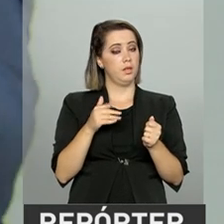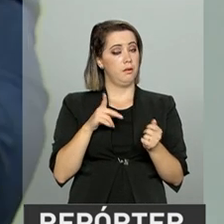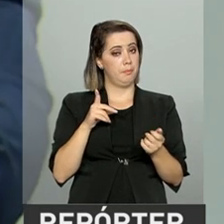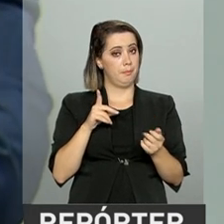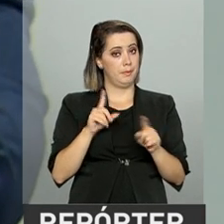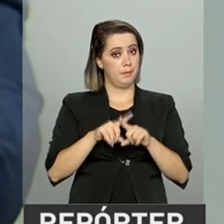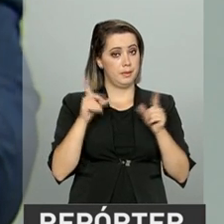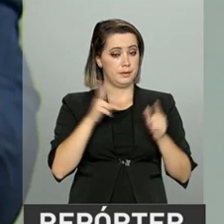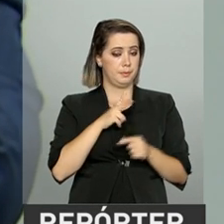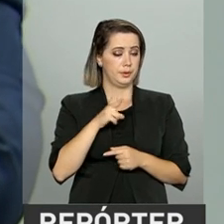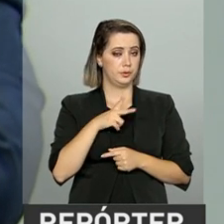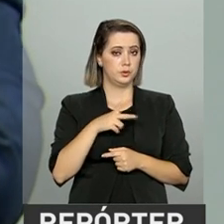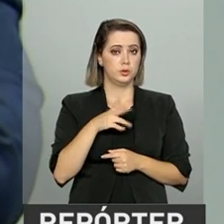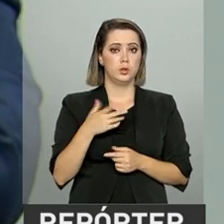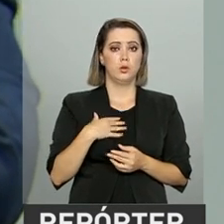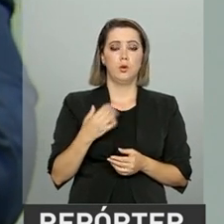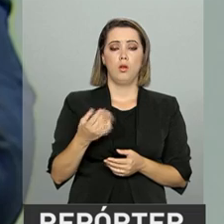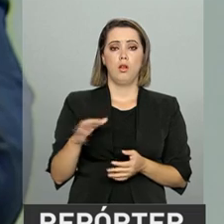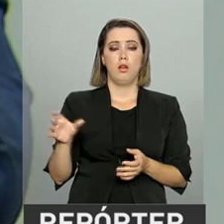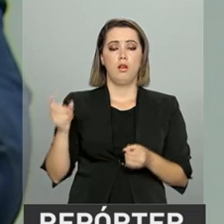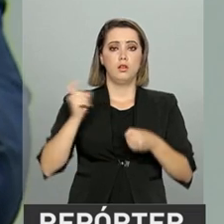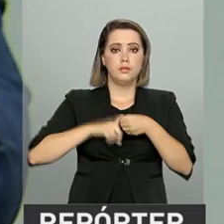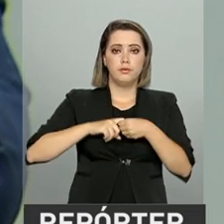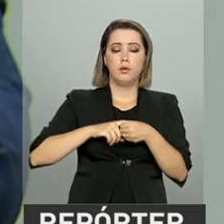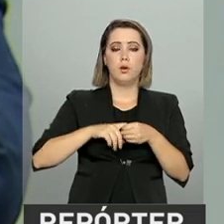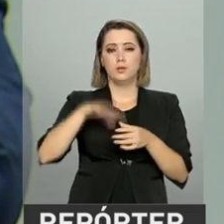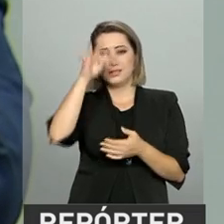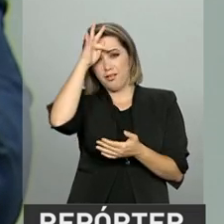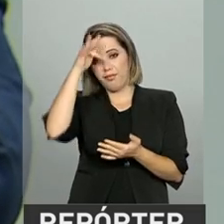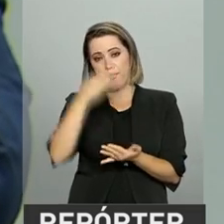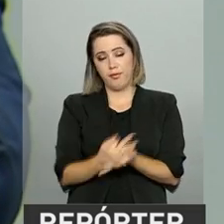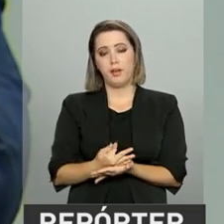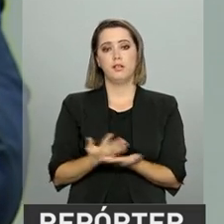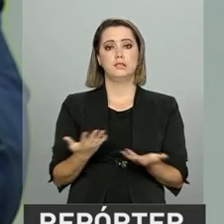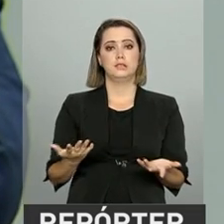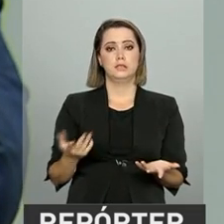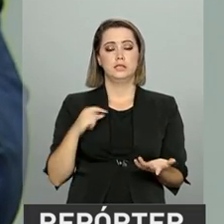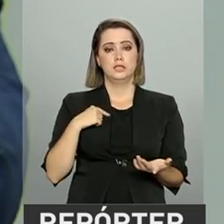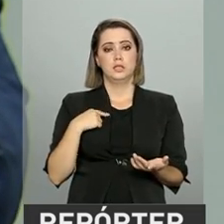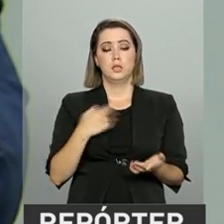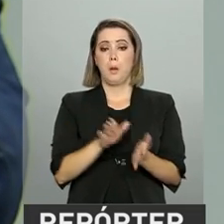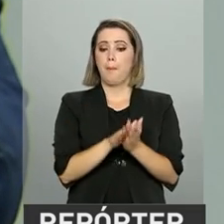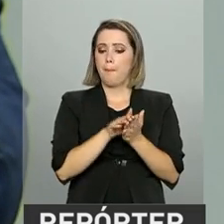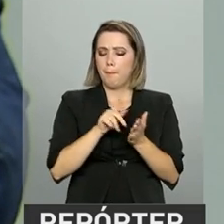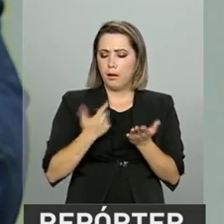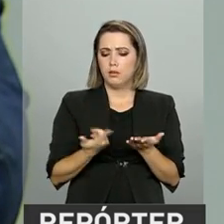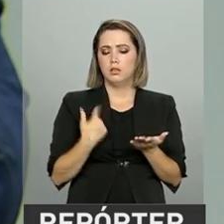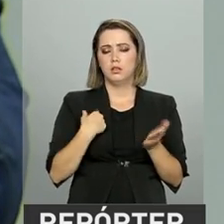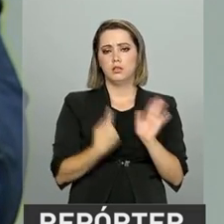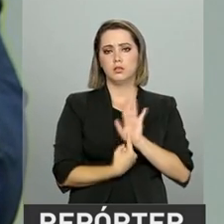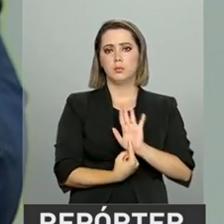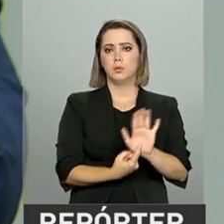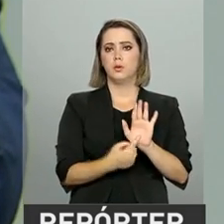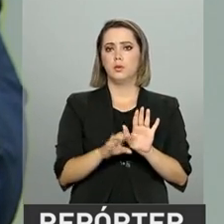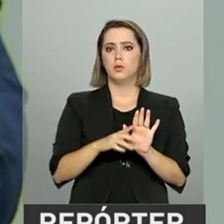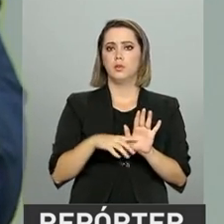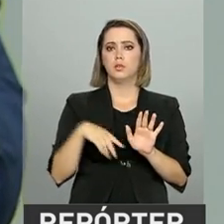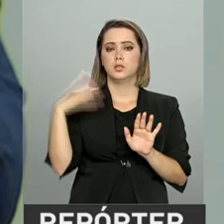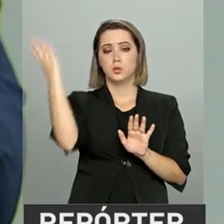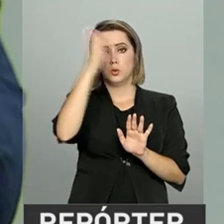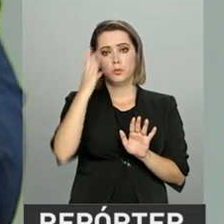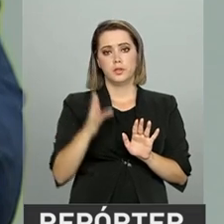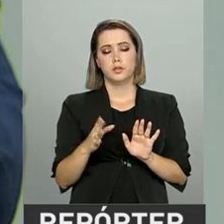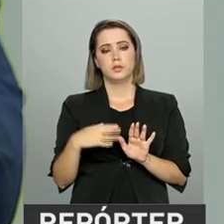da retomada do otimismo depende especialmente de páginas como esta que coloca o Brasil como quem